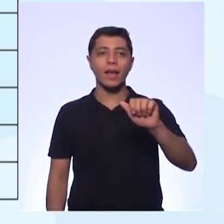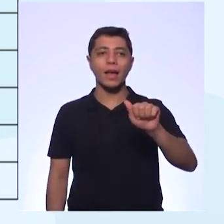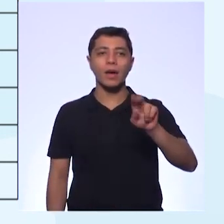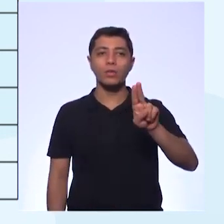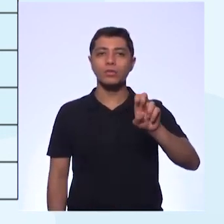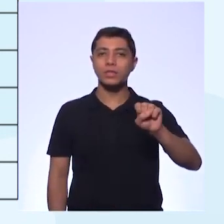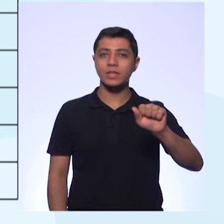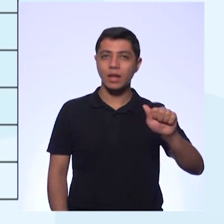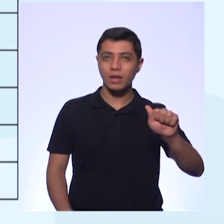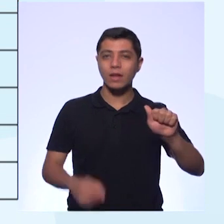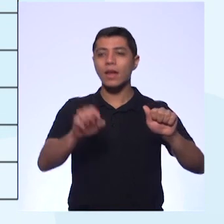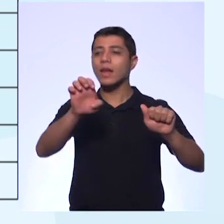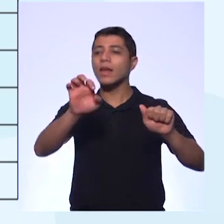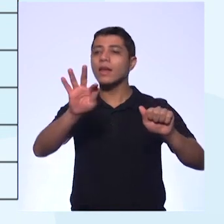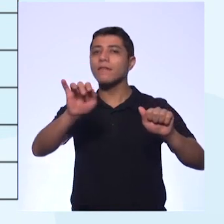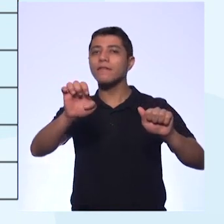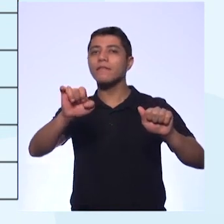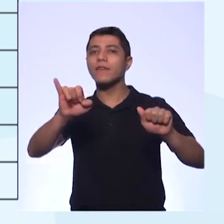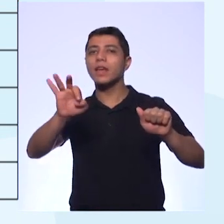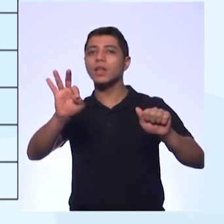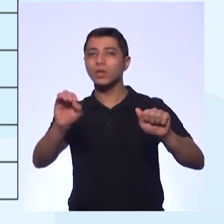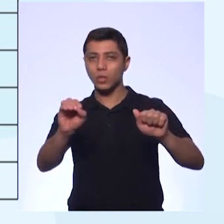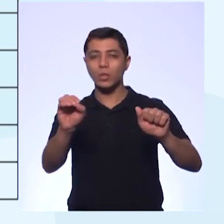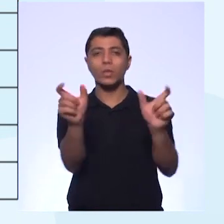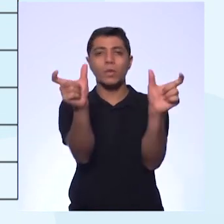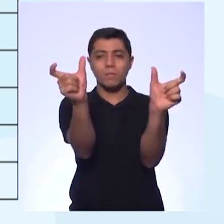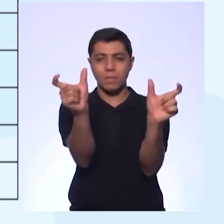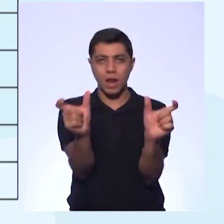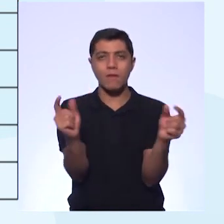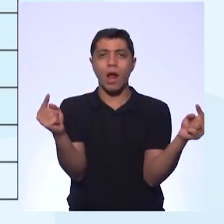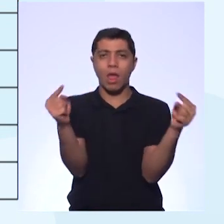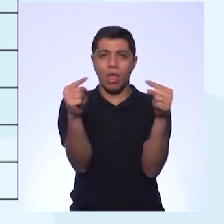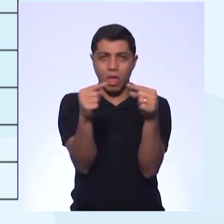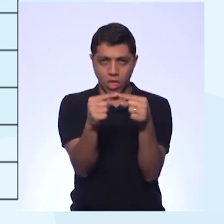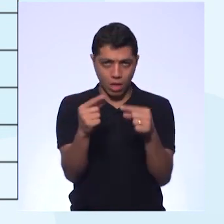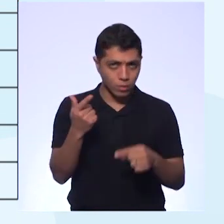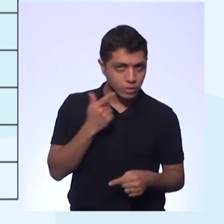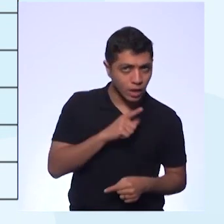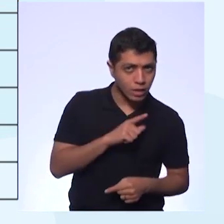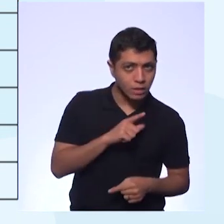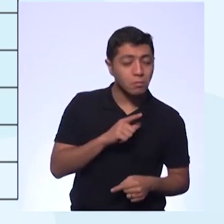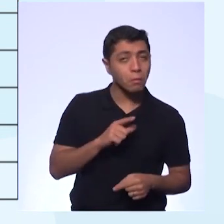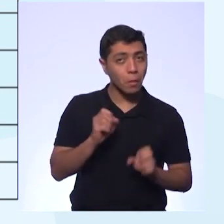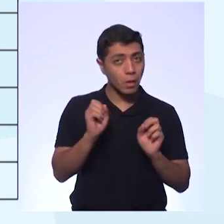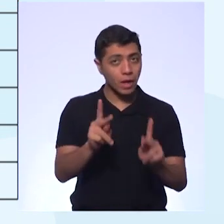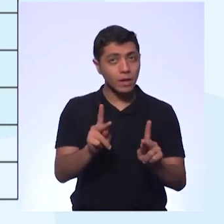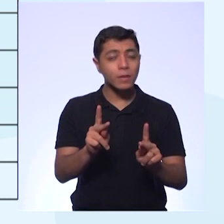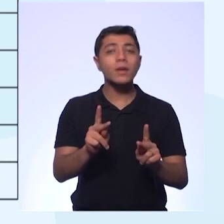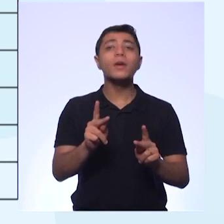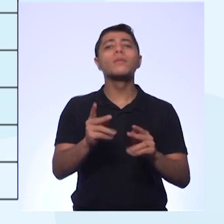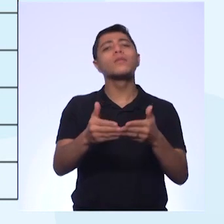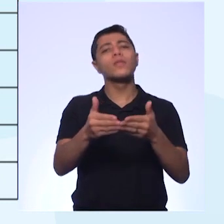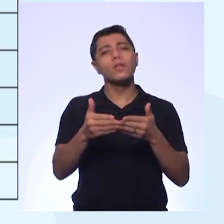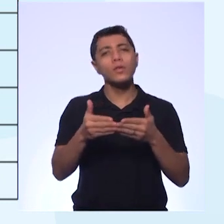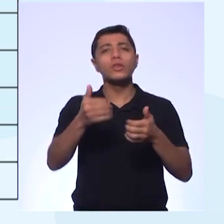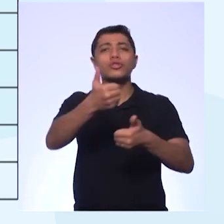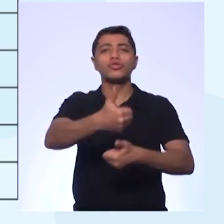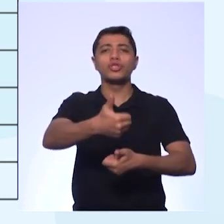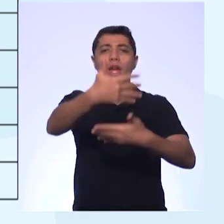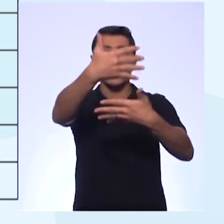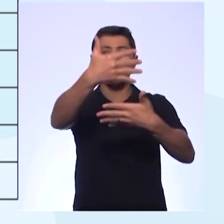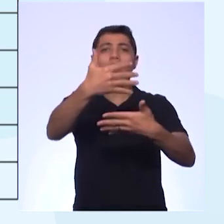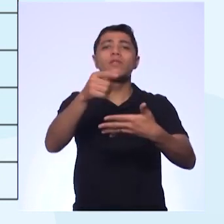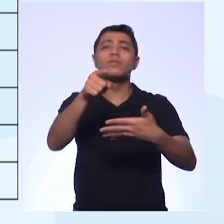essa relação que vocês vão fazer. Eu prefiro que vocês não coloquem no chat, coloquem todas as respostas de uma vez, para